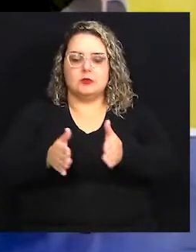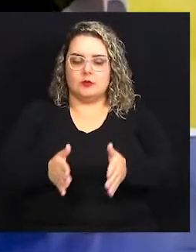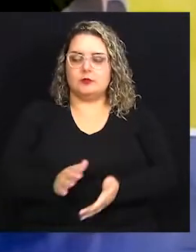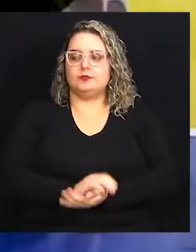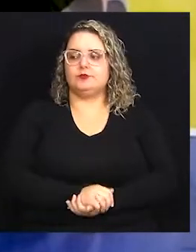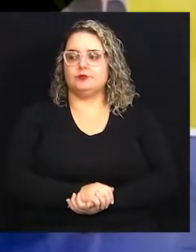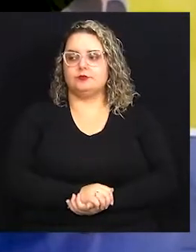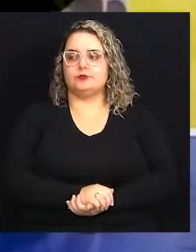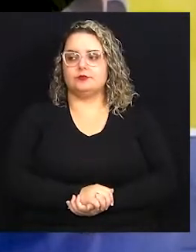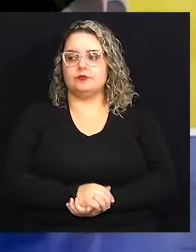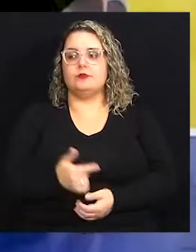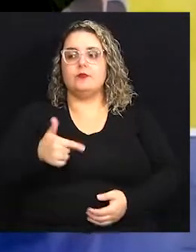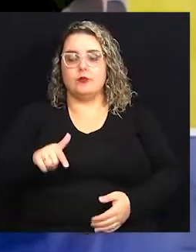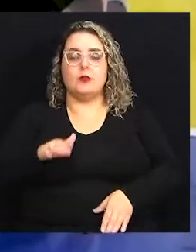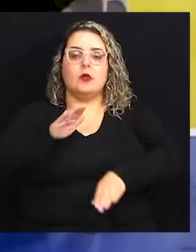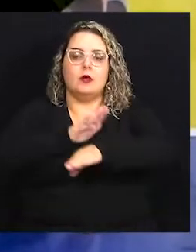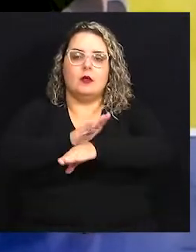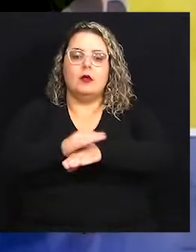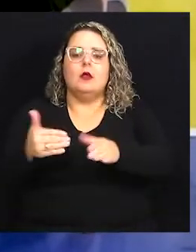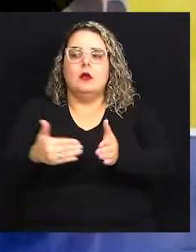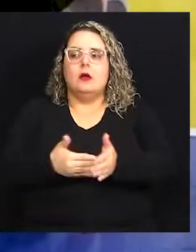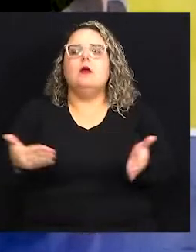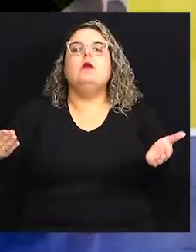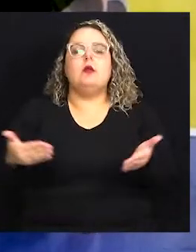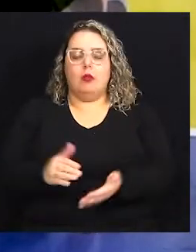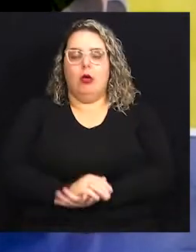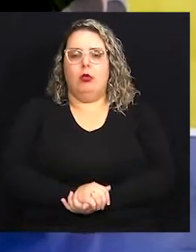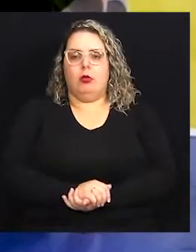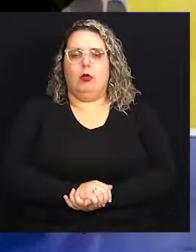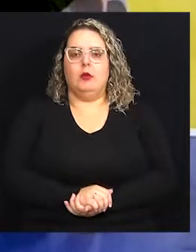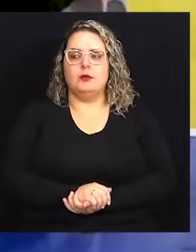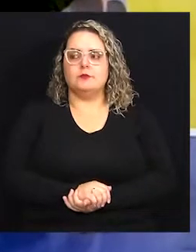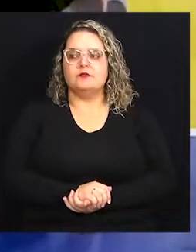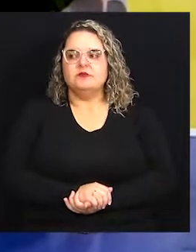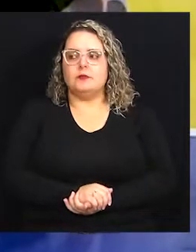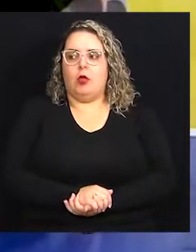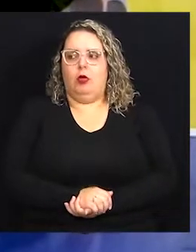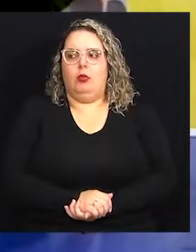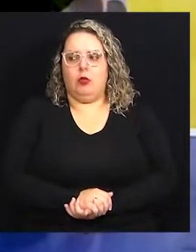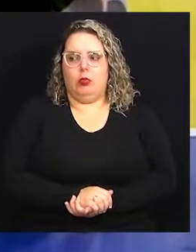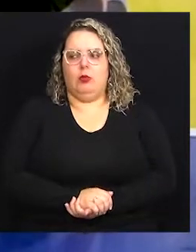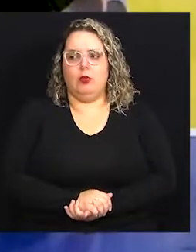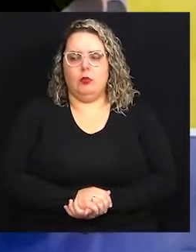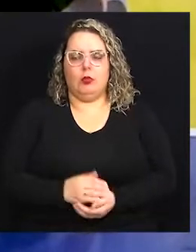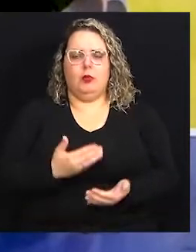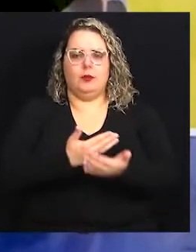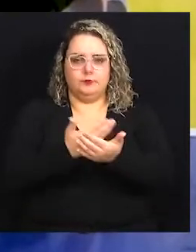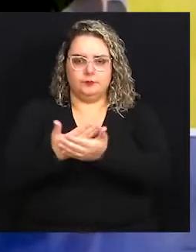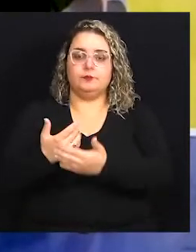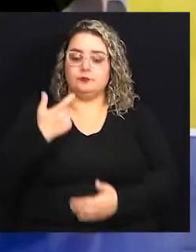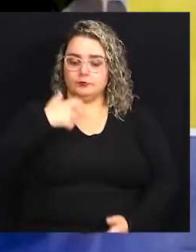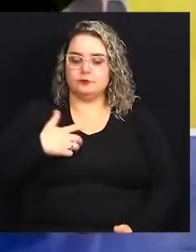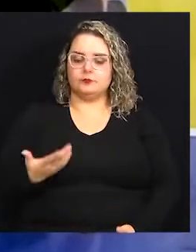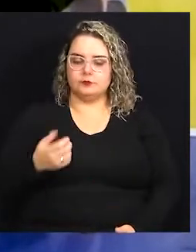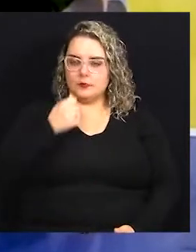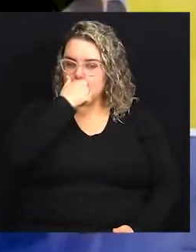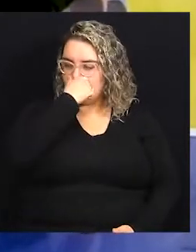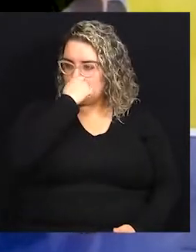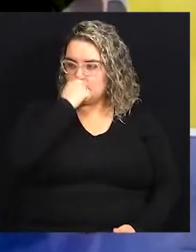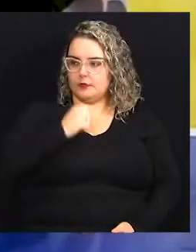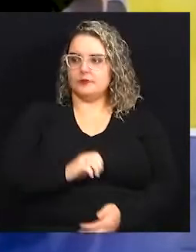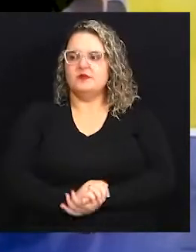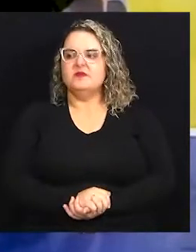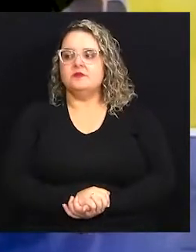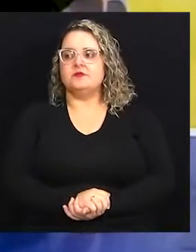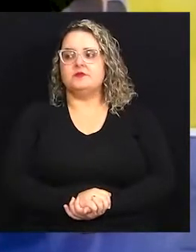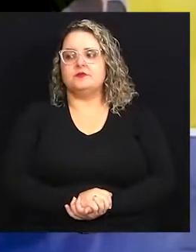e continua me ajudando até hoje. Até hoje. Eu sou um cara que eu sou muito estudioso, né? Só que eu gosto de ser um